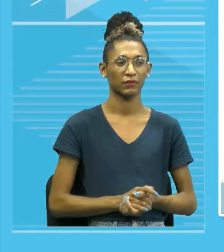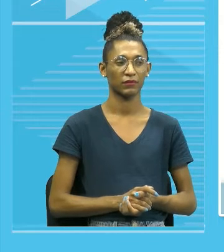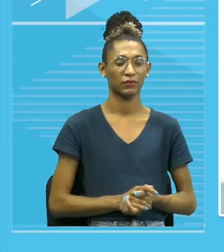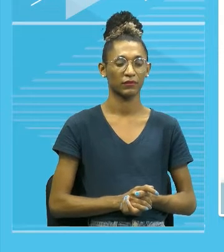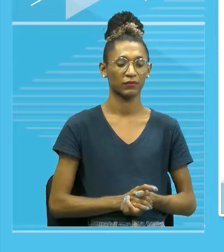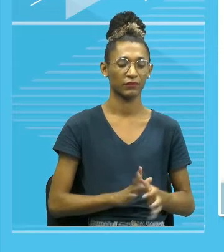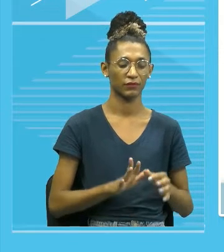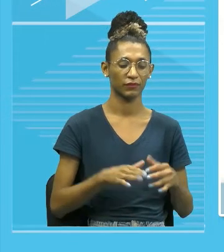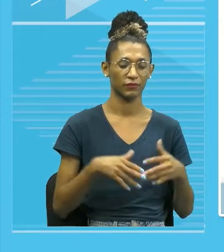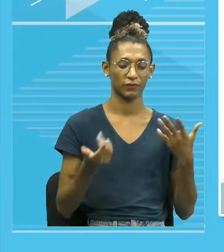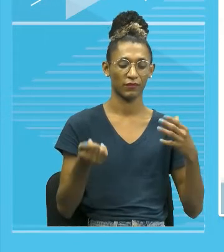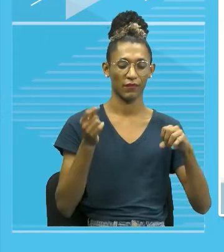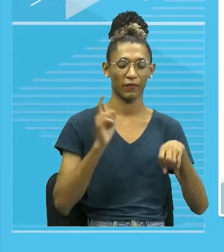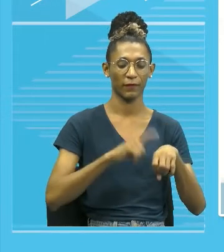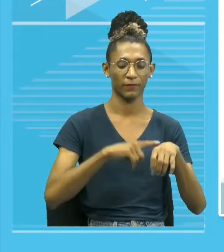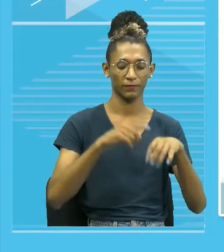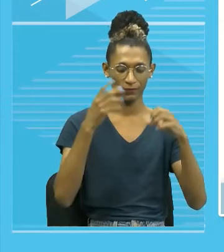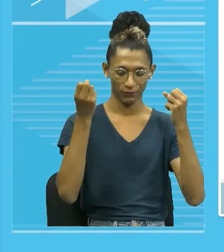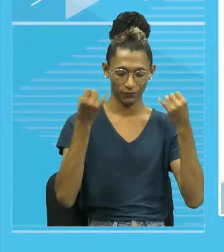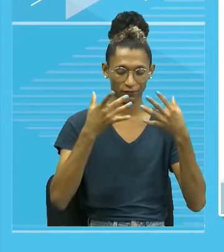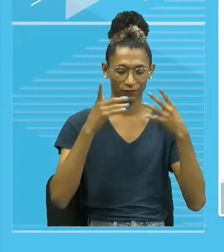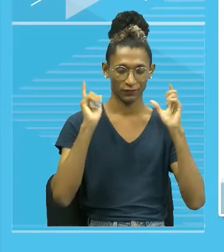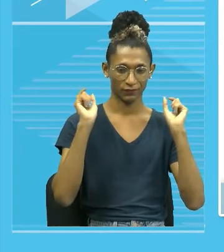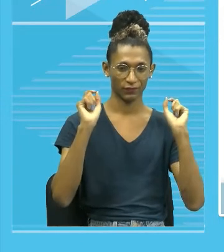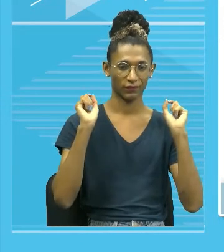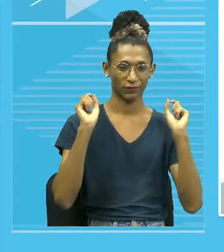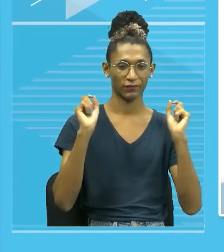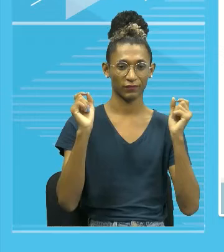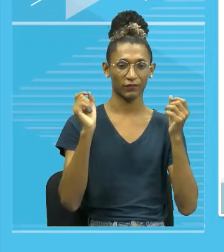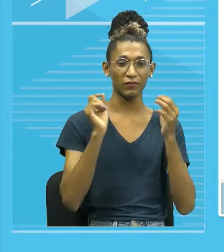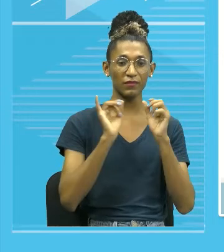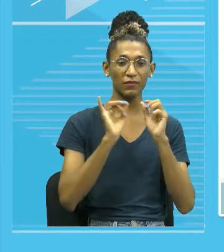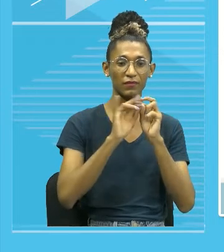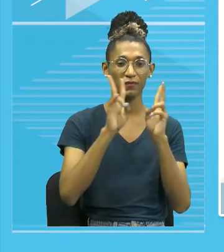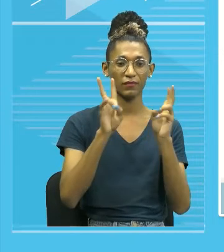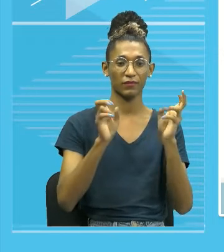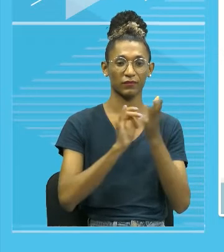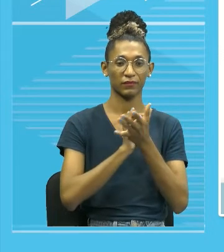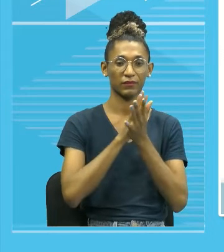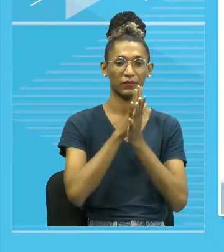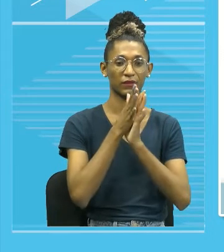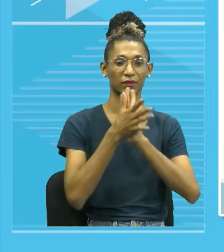quando se fala de preconceito